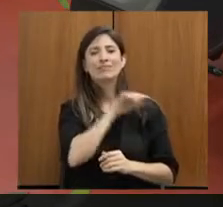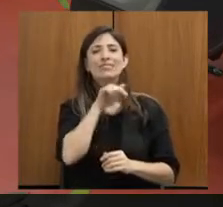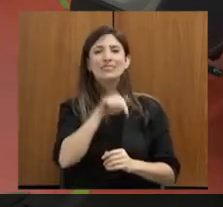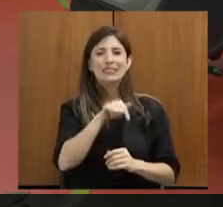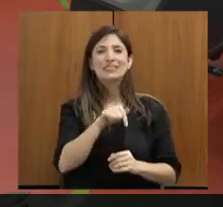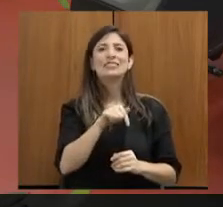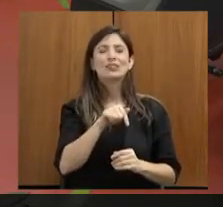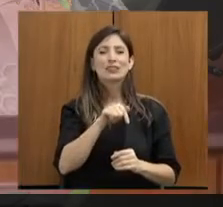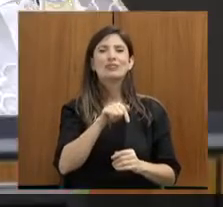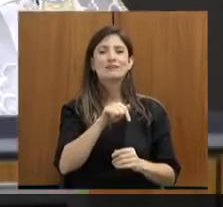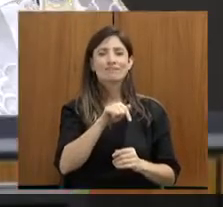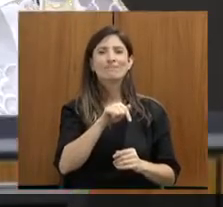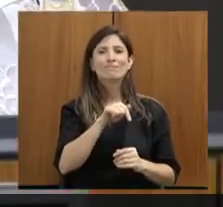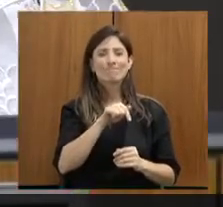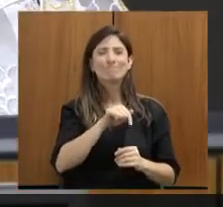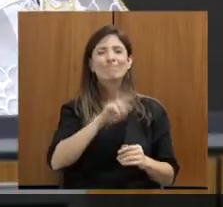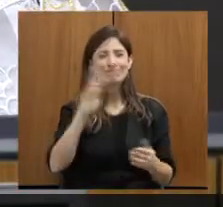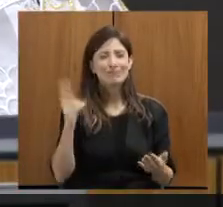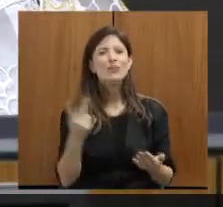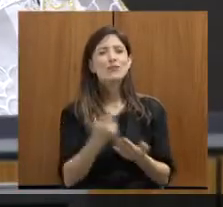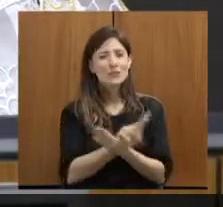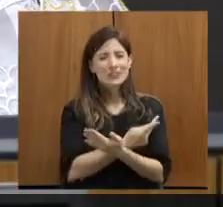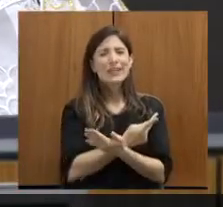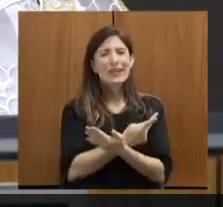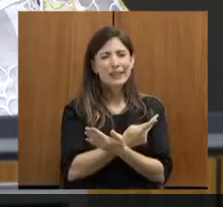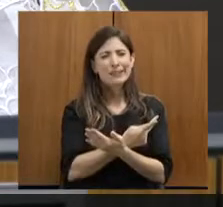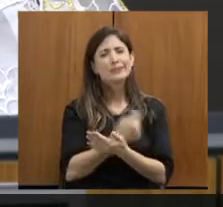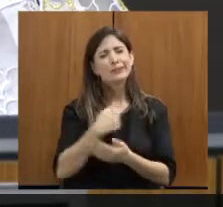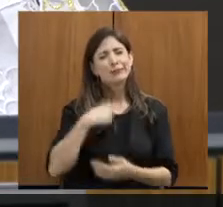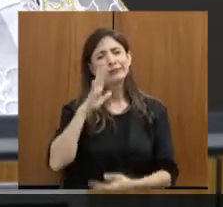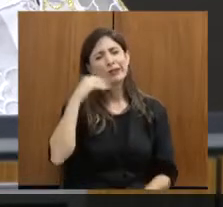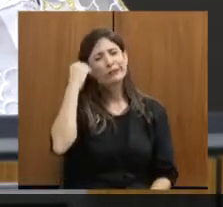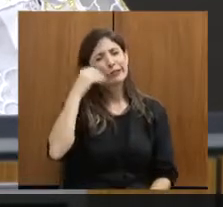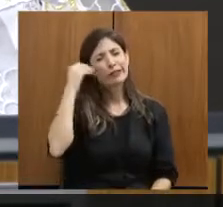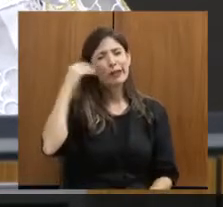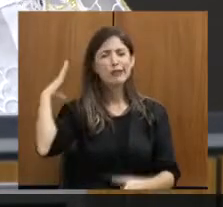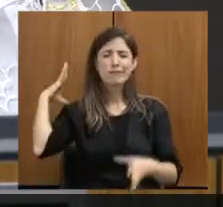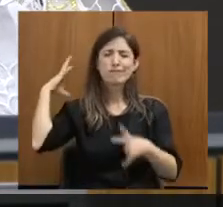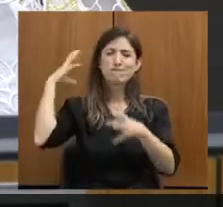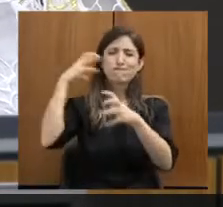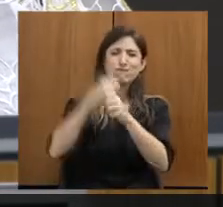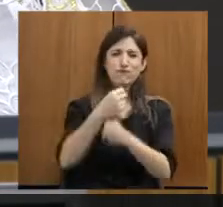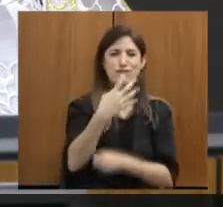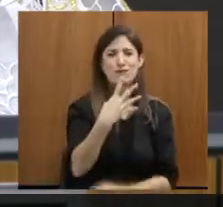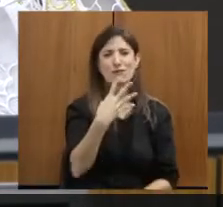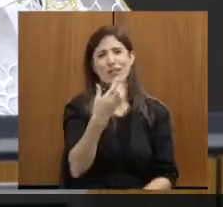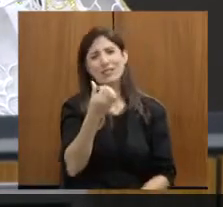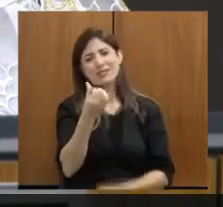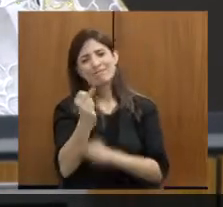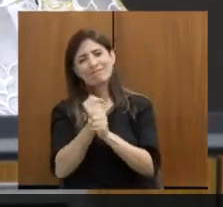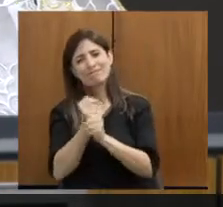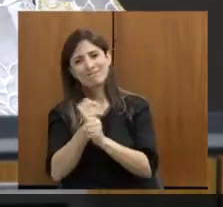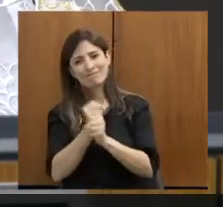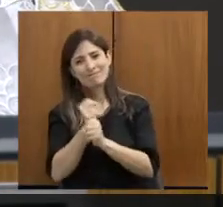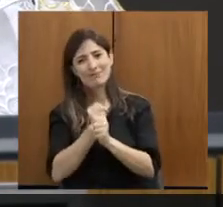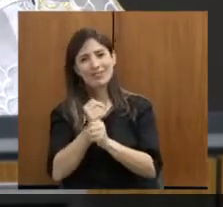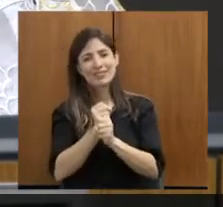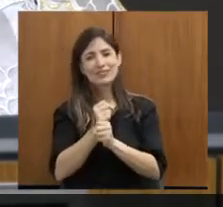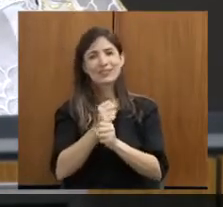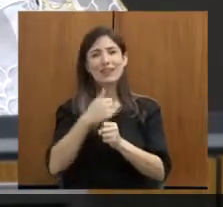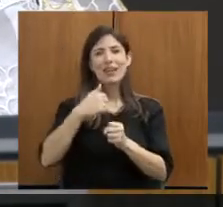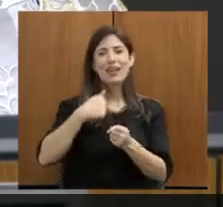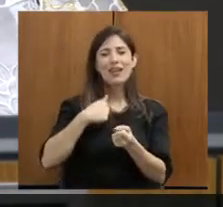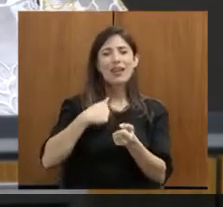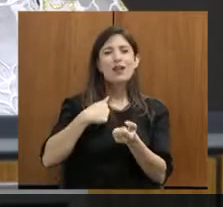assim há 46 anos que eu sou iniciado há 46 anos eu fui iniciada pelo senhor Luiz